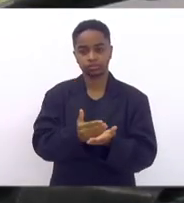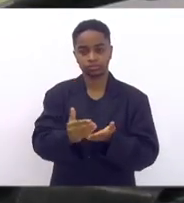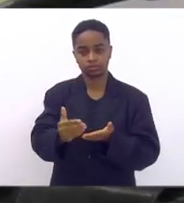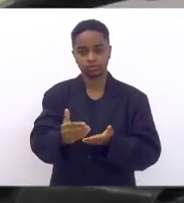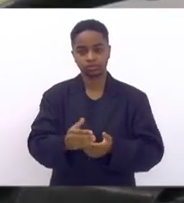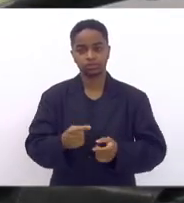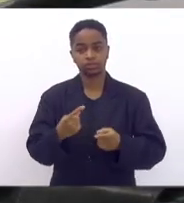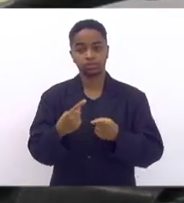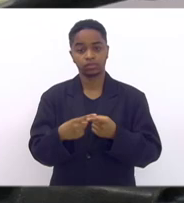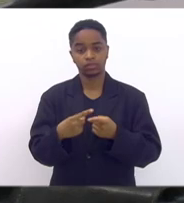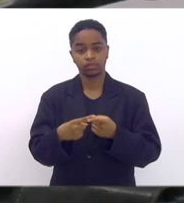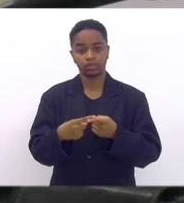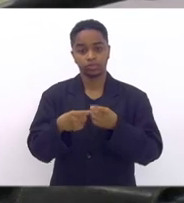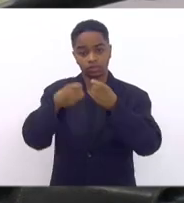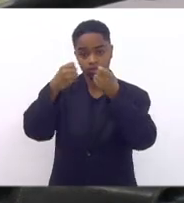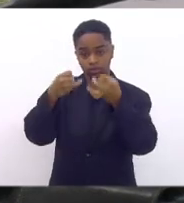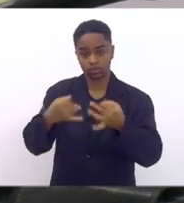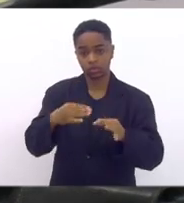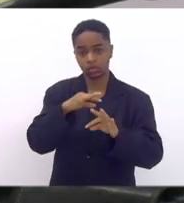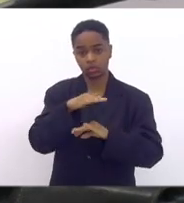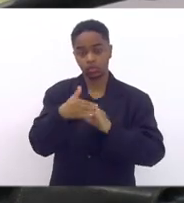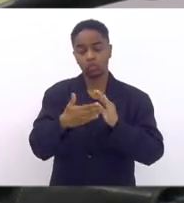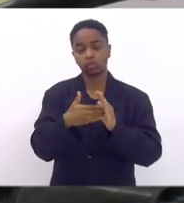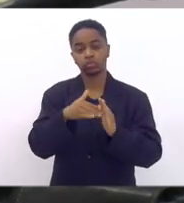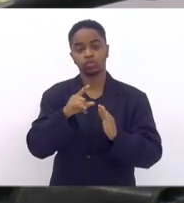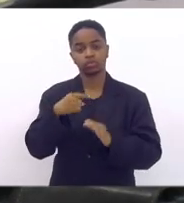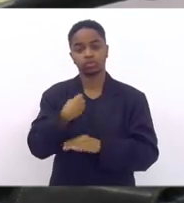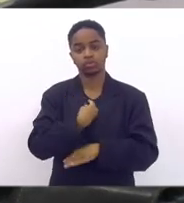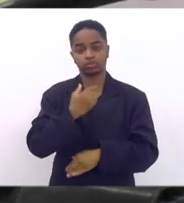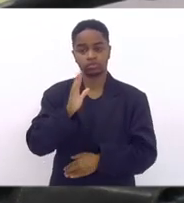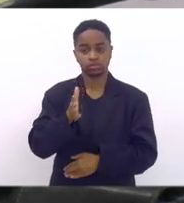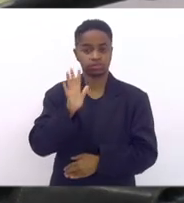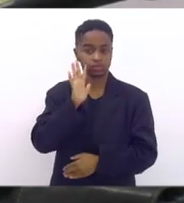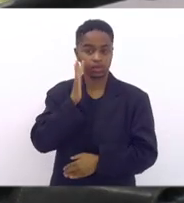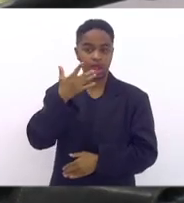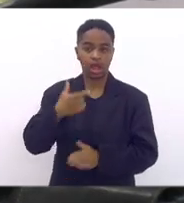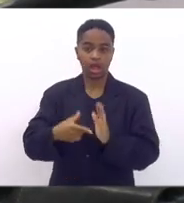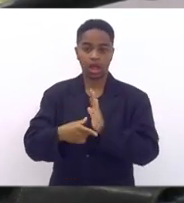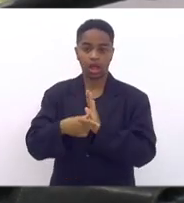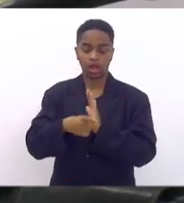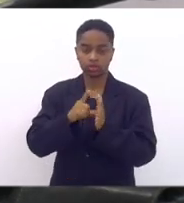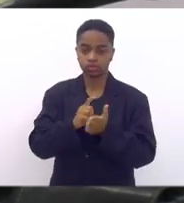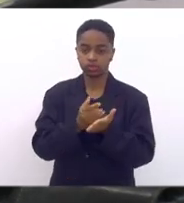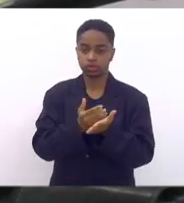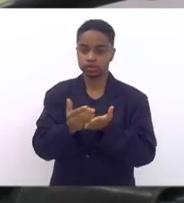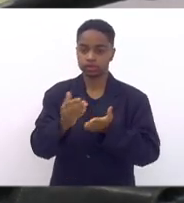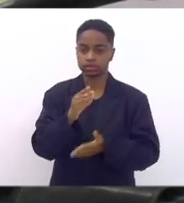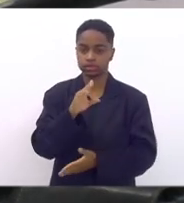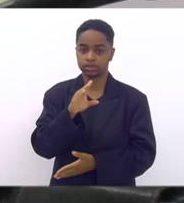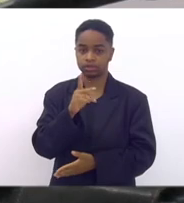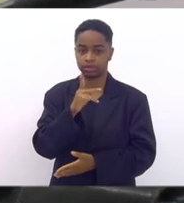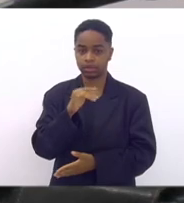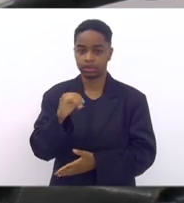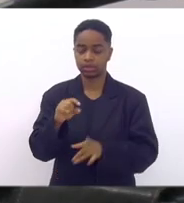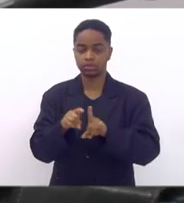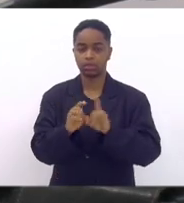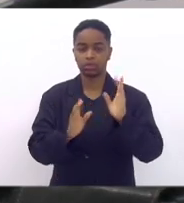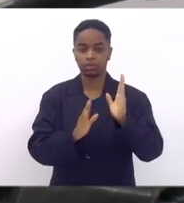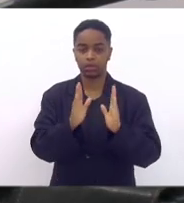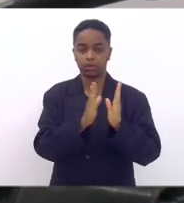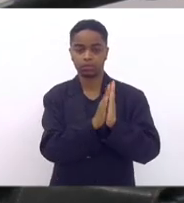reportando a tudo que já foi feito até então antes de abrir essa CPI E durante o período que ela já vem